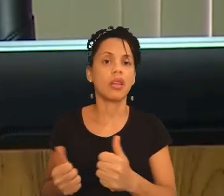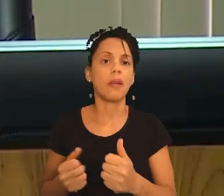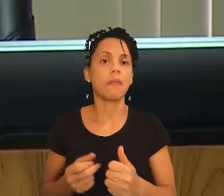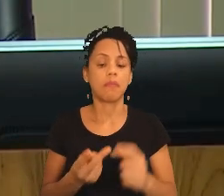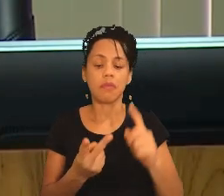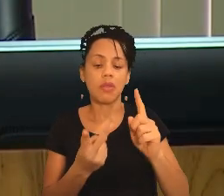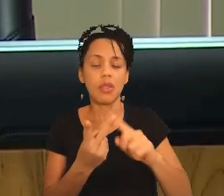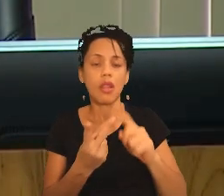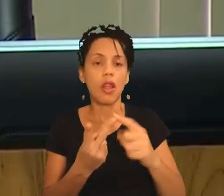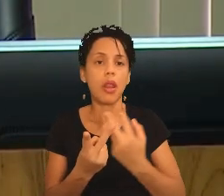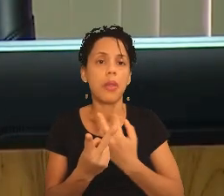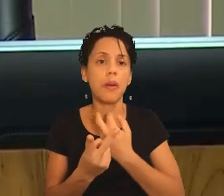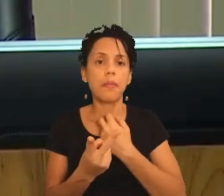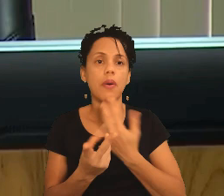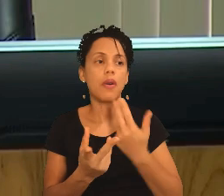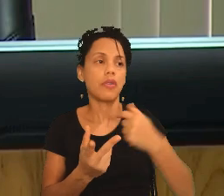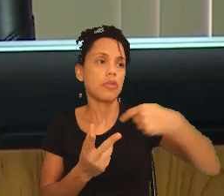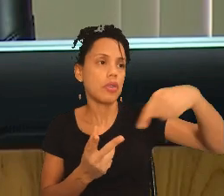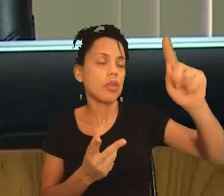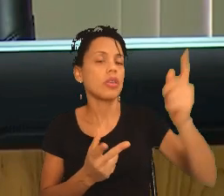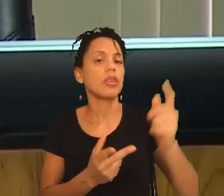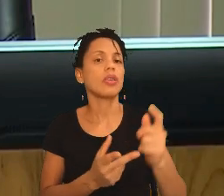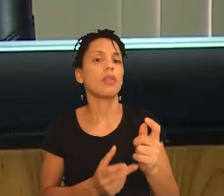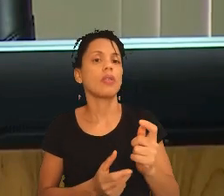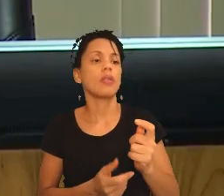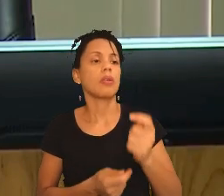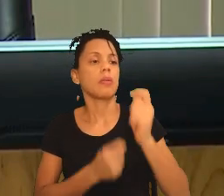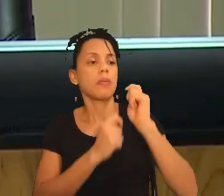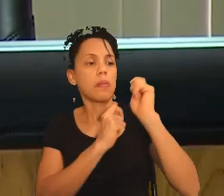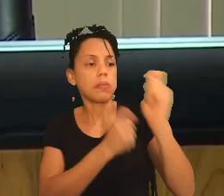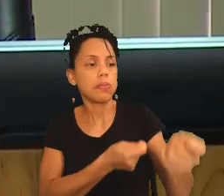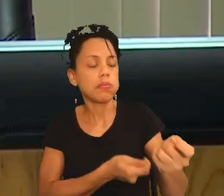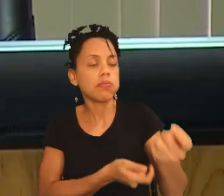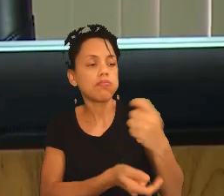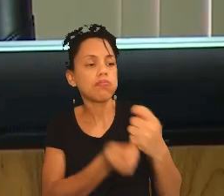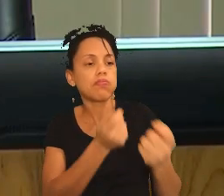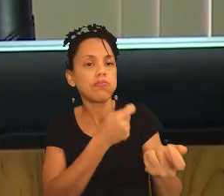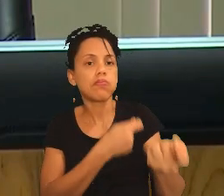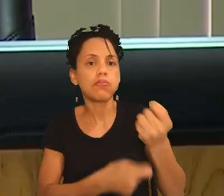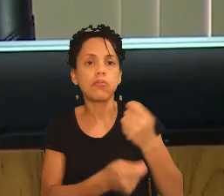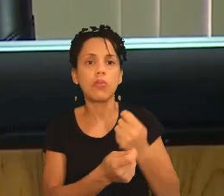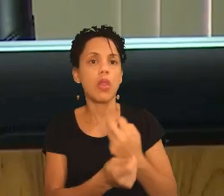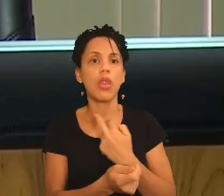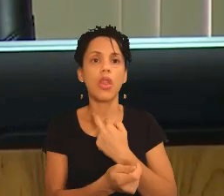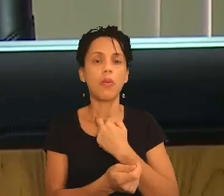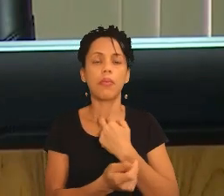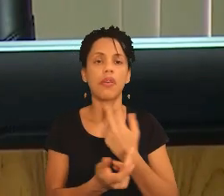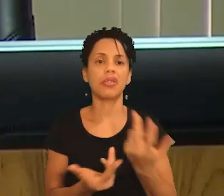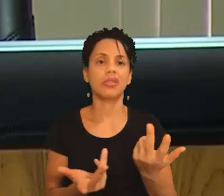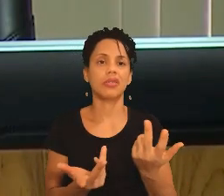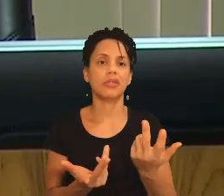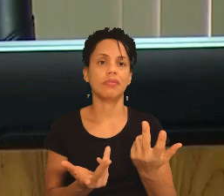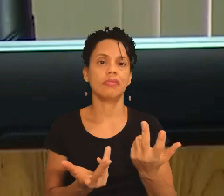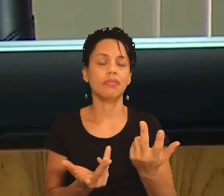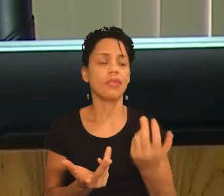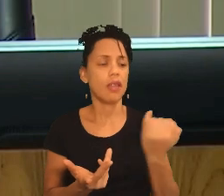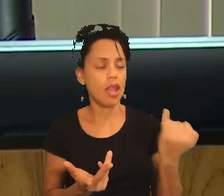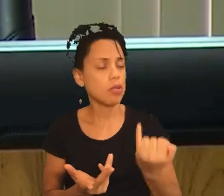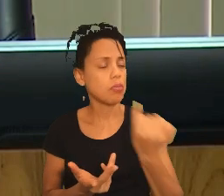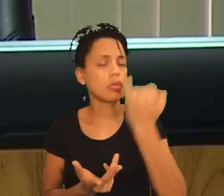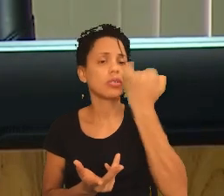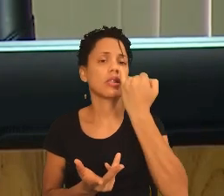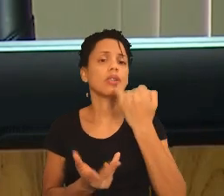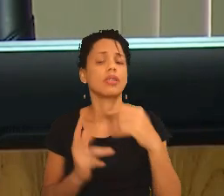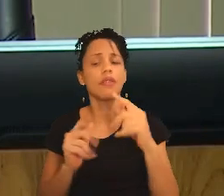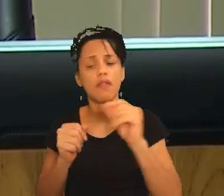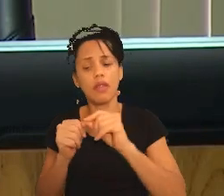os seus rituais de batizado. O nosso povo, desde 2015, que não pode mais pescar, caçar. Não que a caça e a